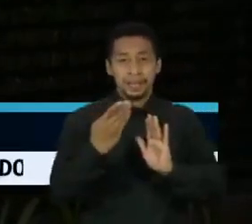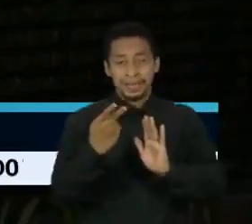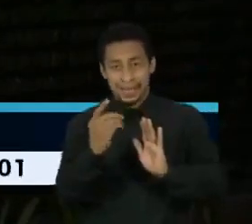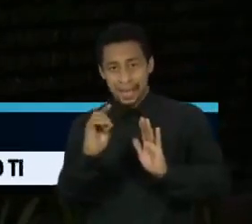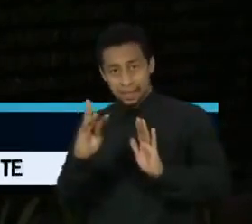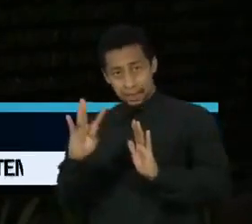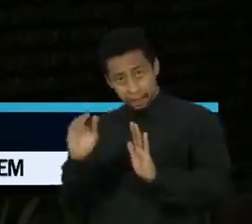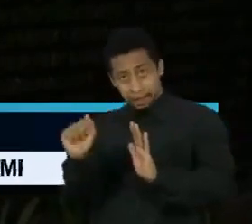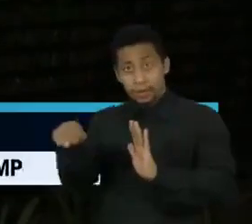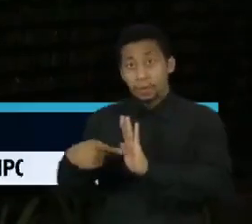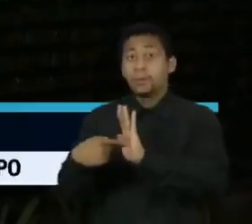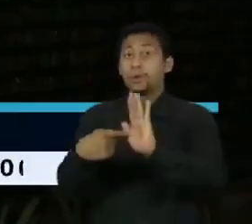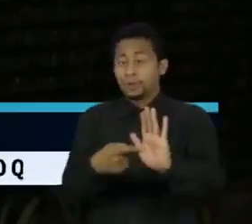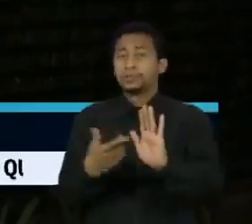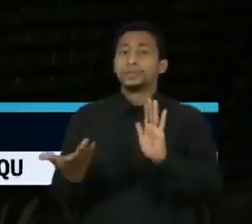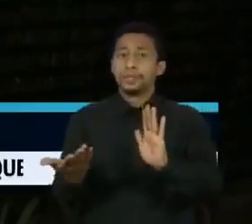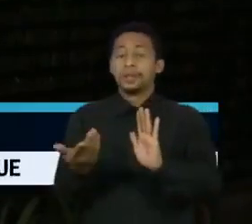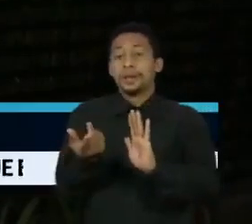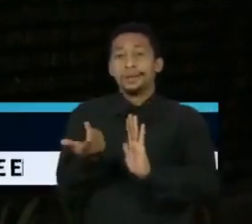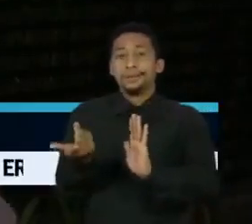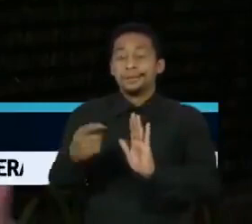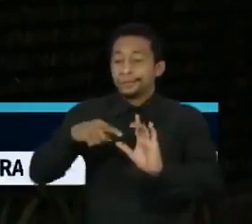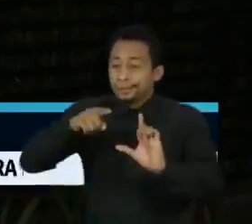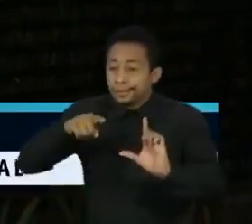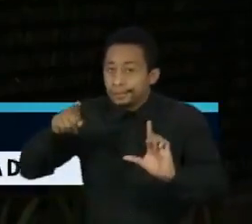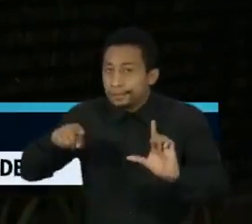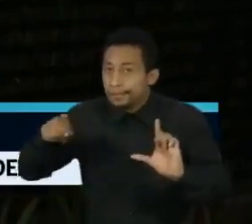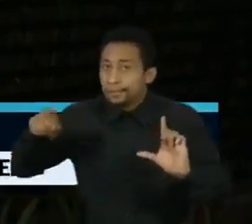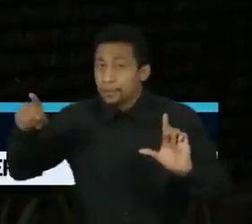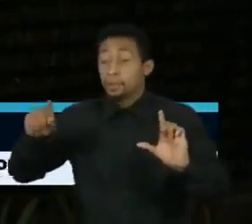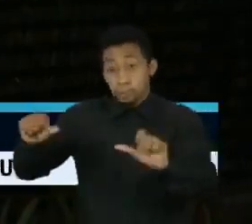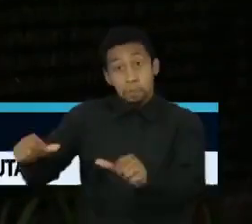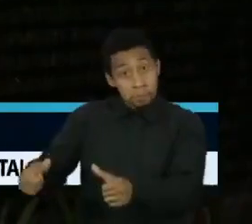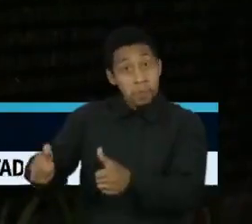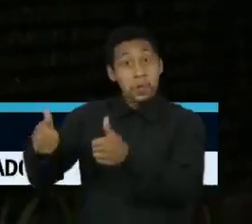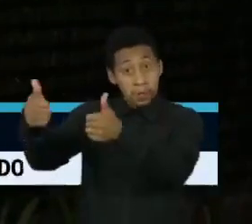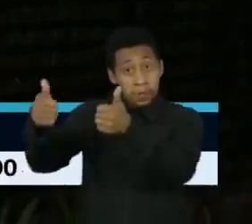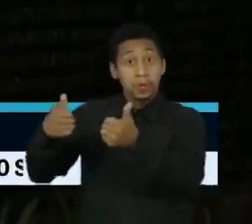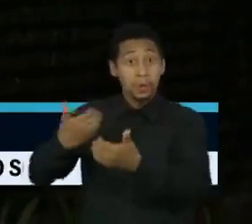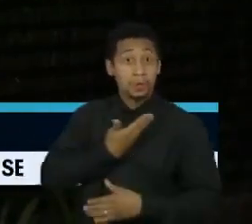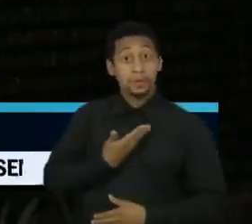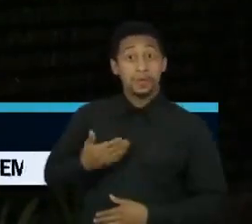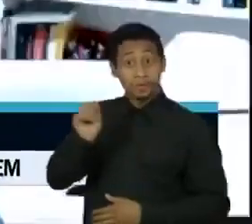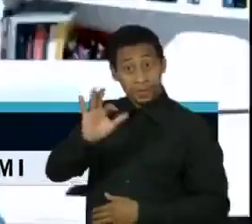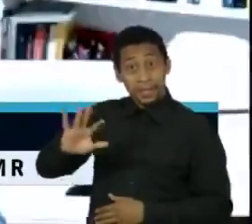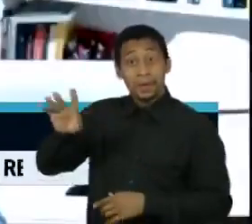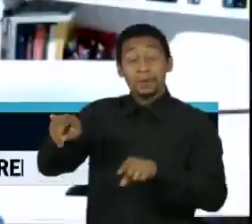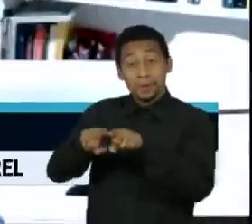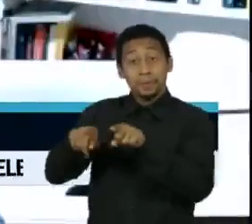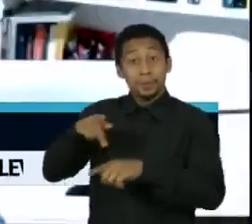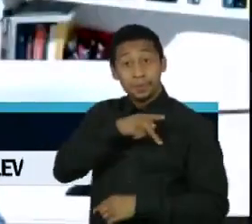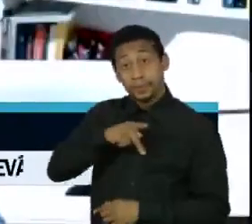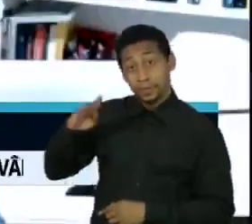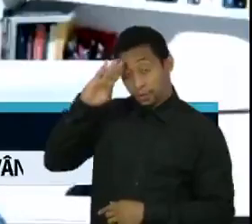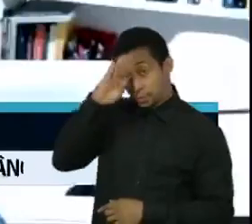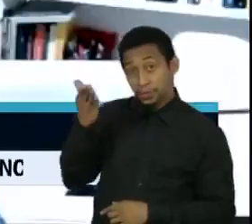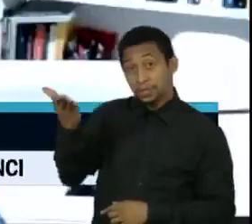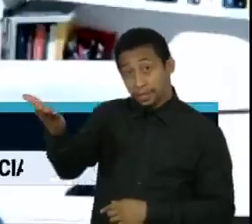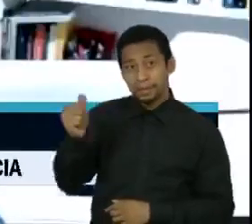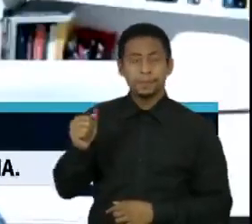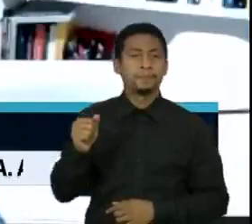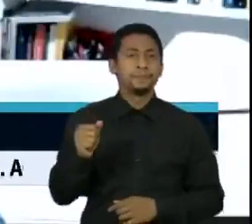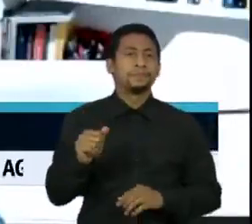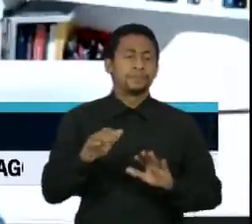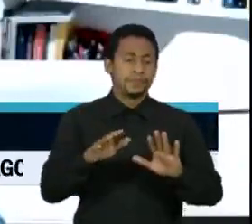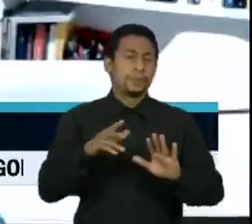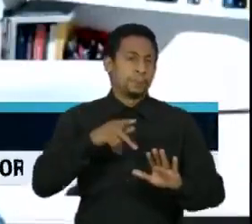que os números mostram uma melhora na imagem, tanto do governo quanto do presidente. A figura do presidente da